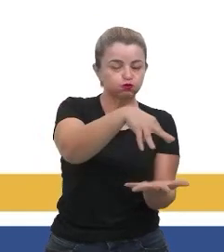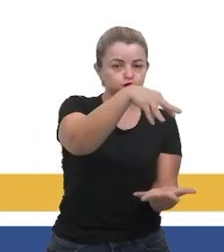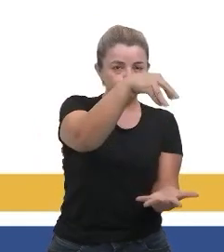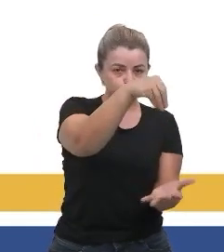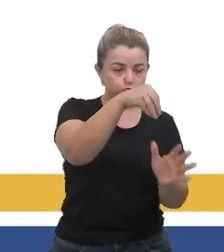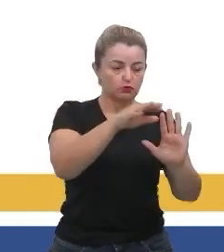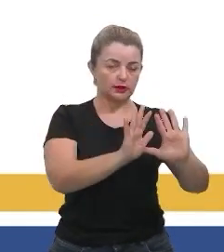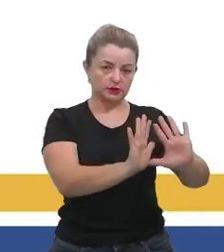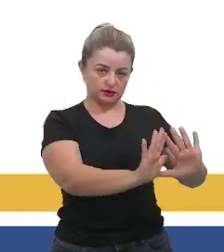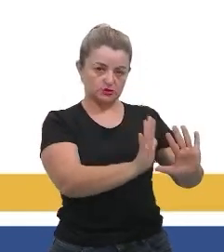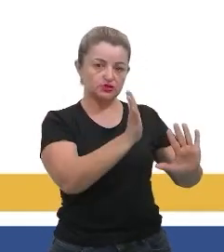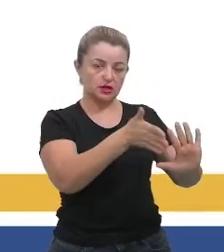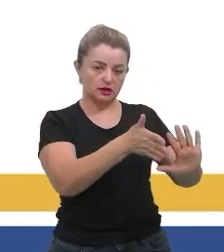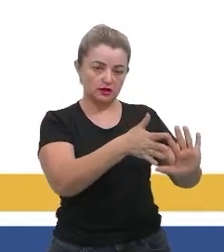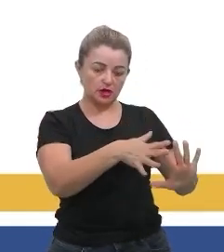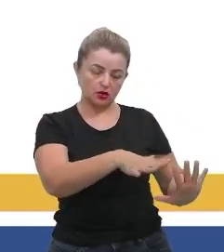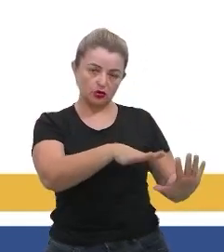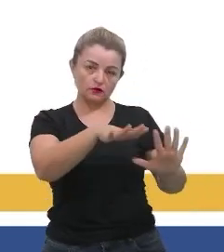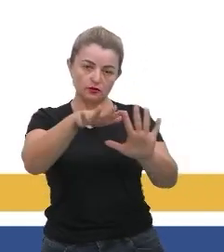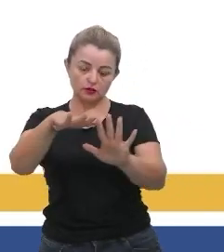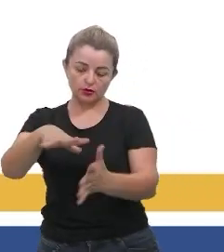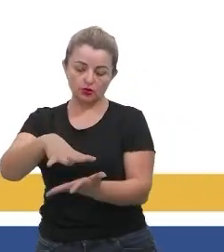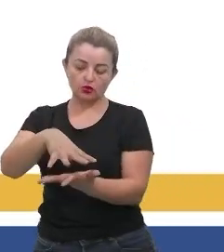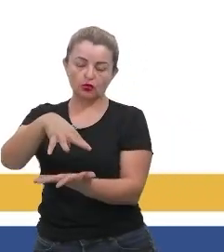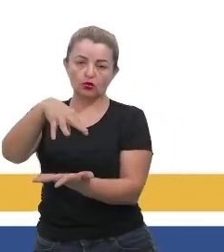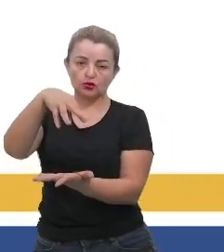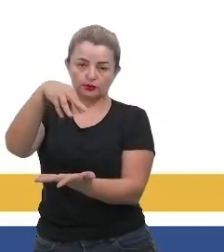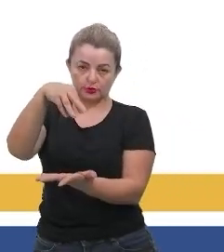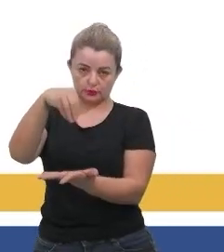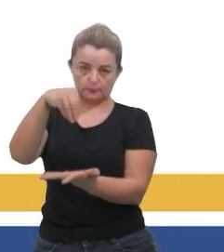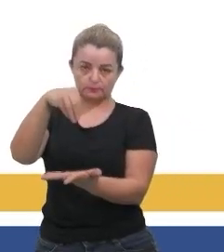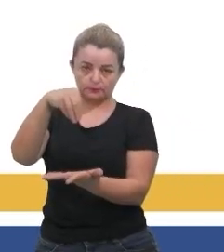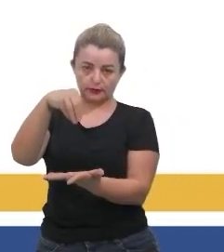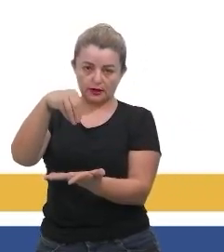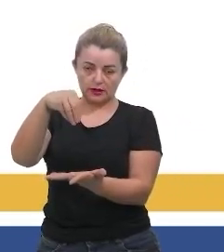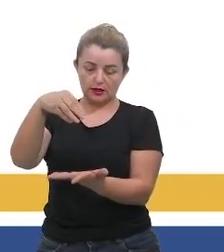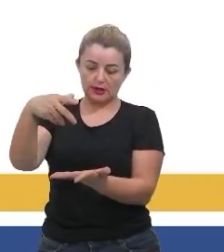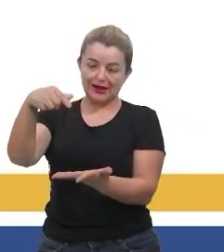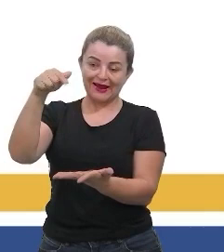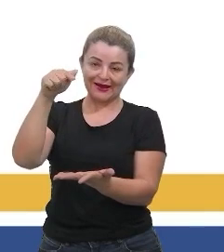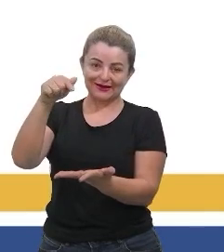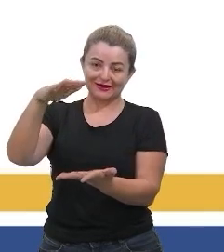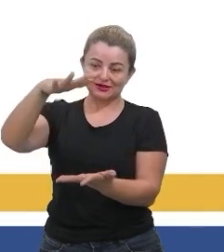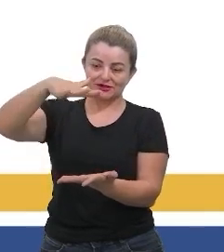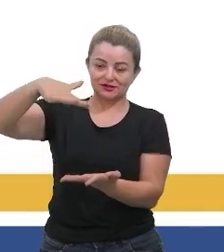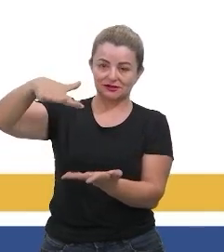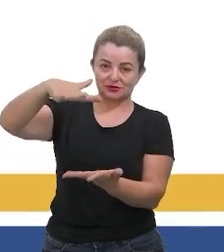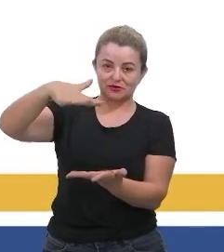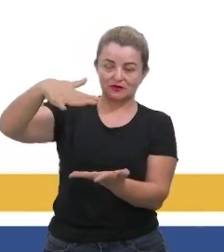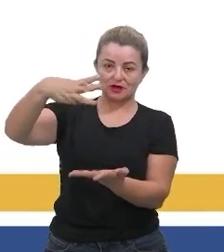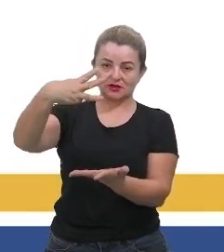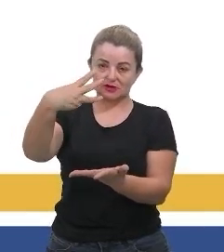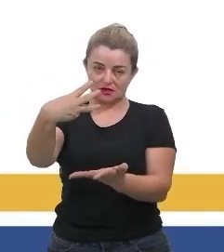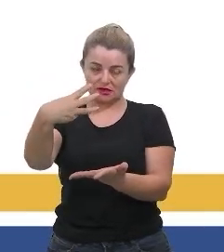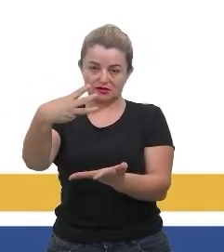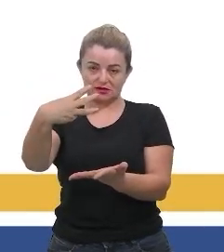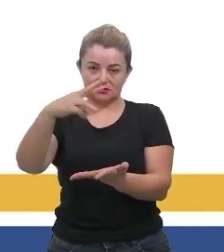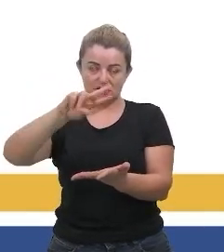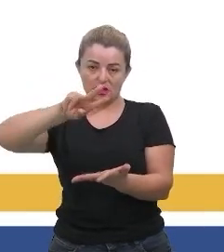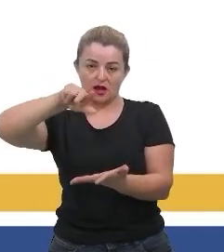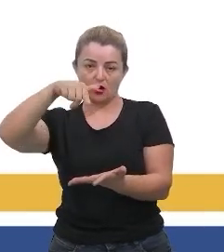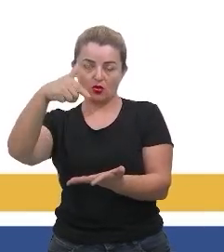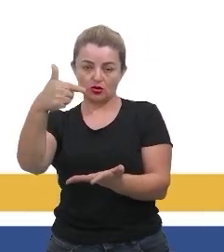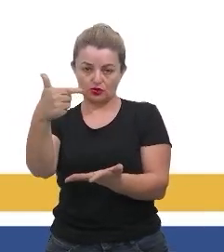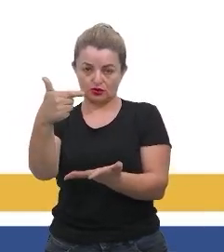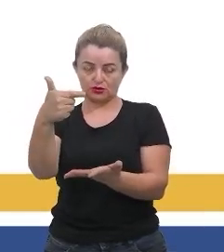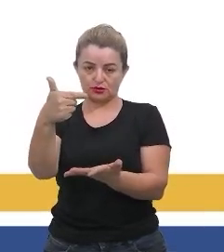vale 3, né? Que a gente atribuiu lá. Só que o raio do cone menor, que é o de cima, vale 3. Vai ficar 3 ao quadrado, pela formulazinha, vezes a nova